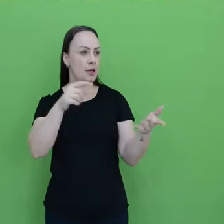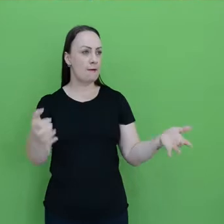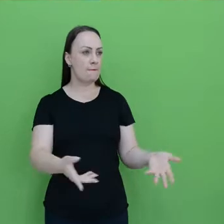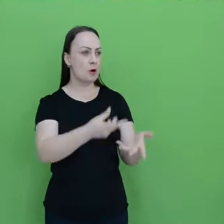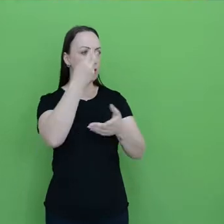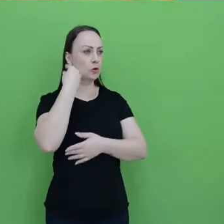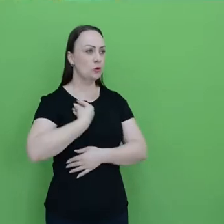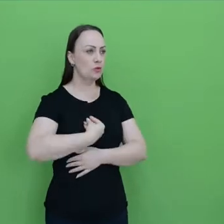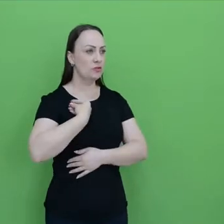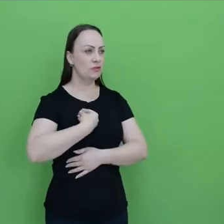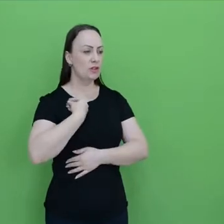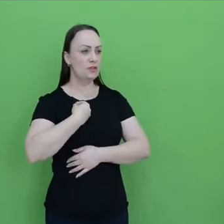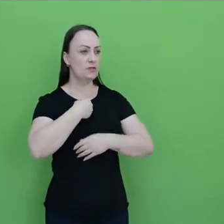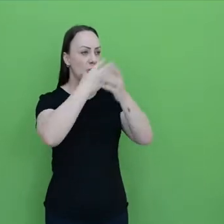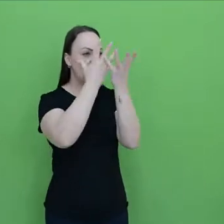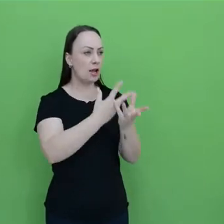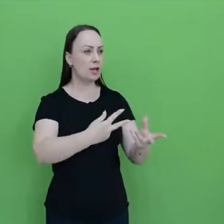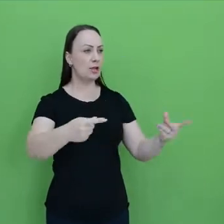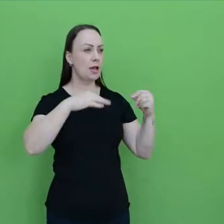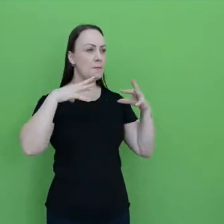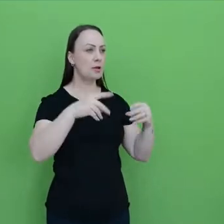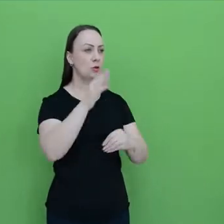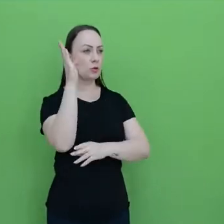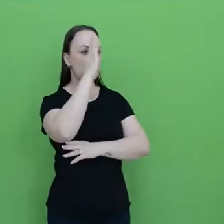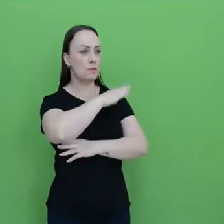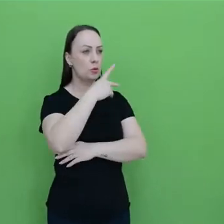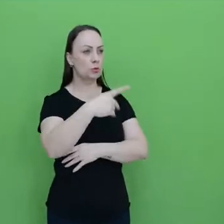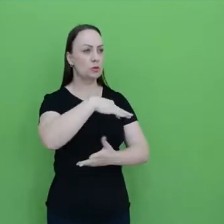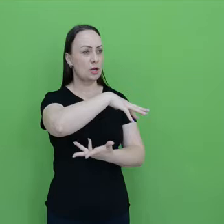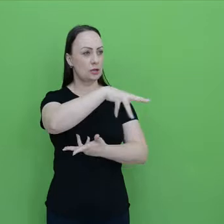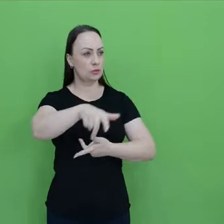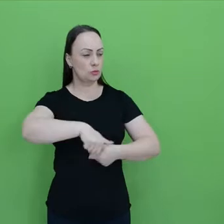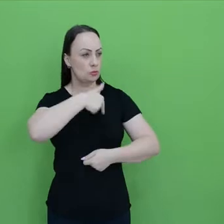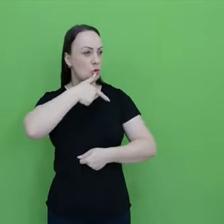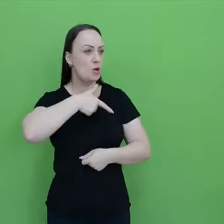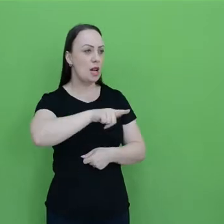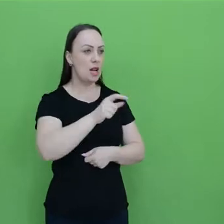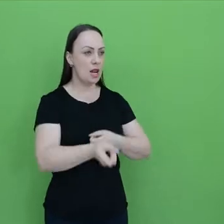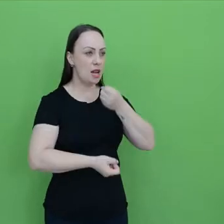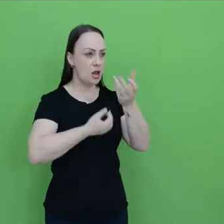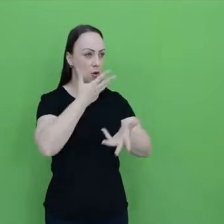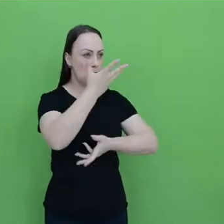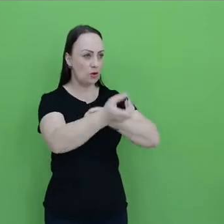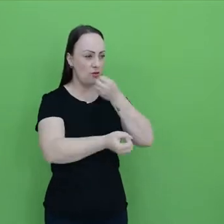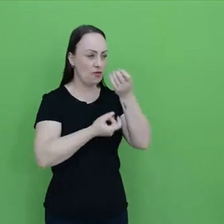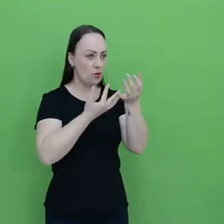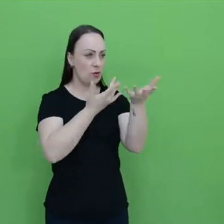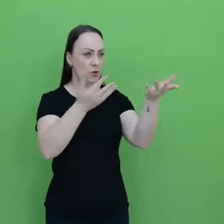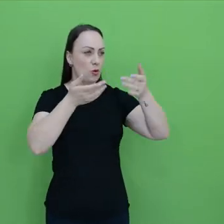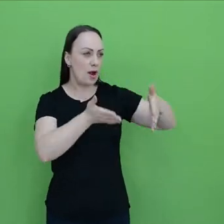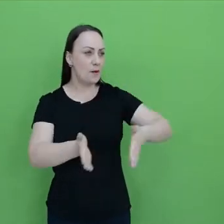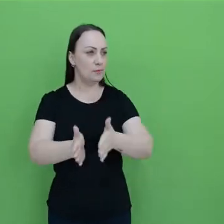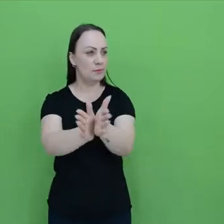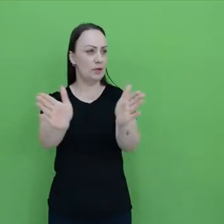fogo vivo, queima todas as maldades do mundo com tua língua de fogo e abre os caminhos para os